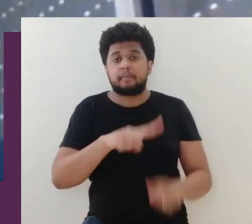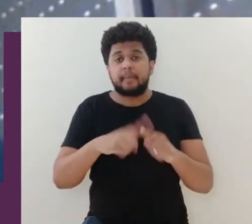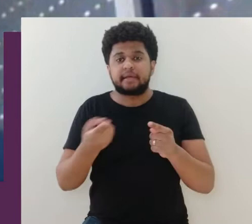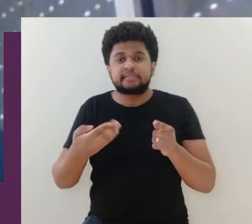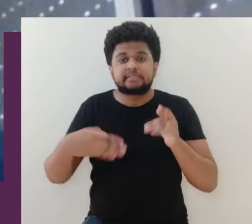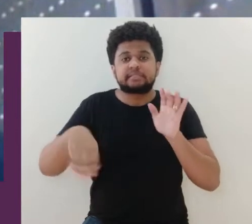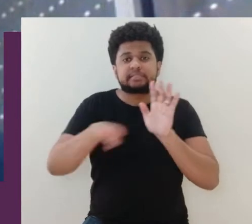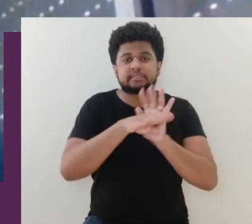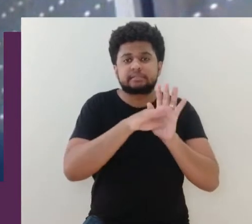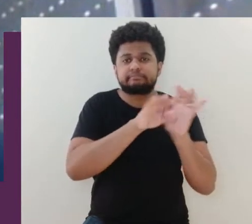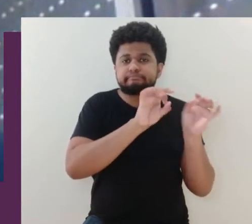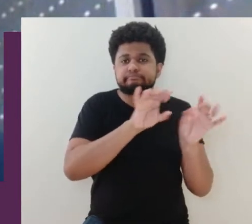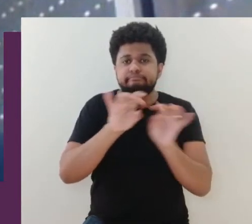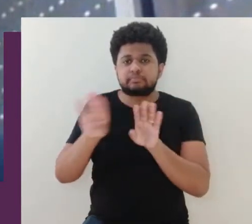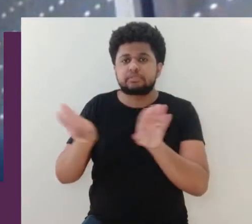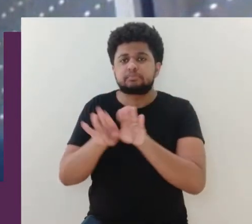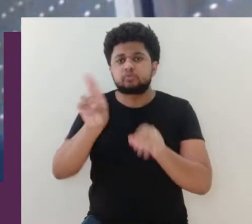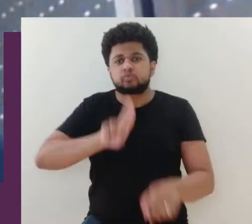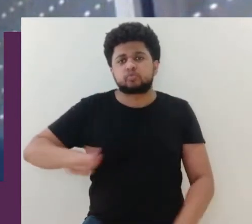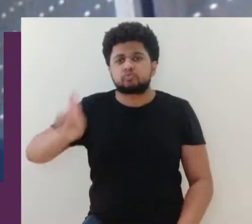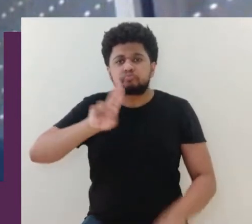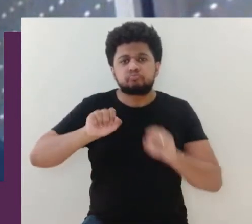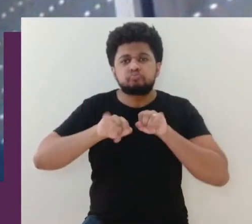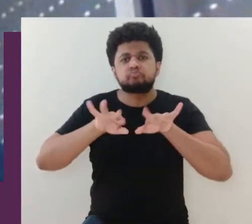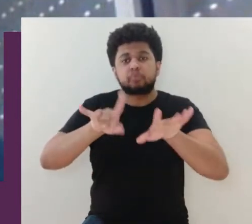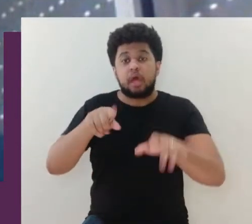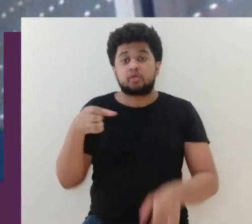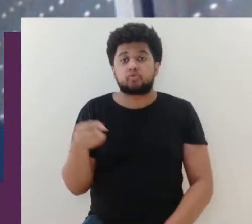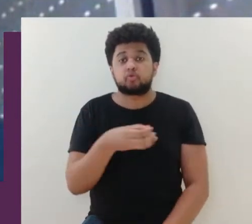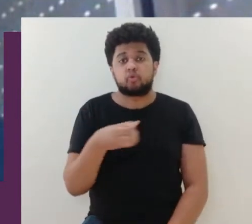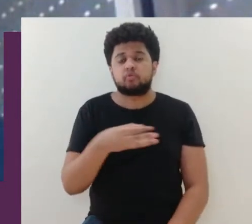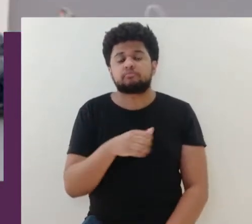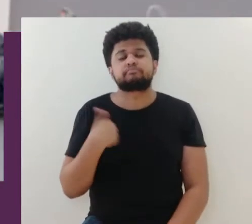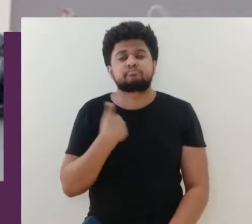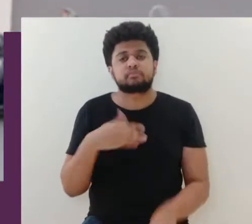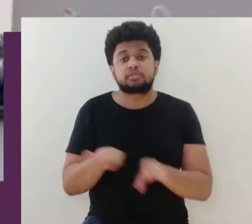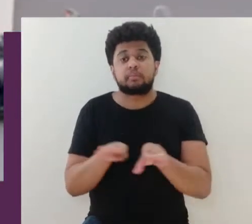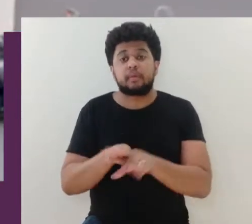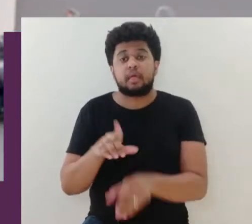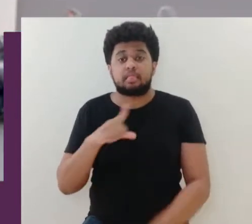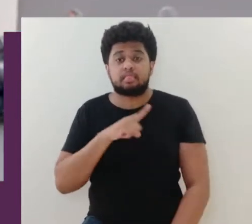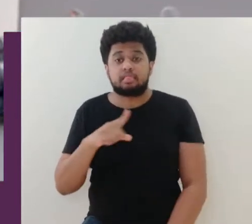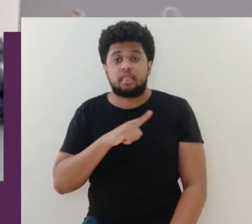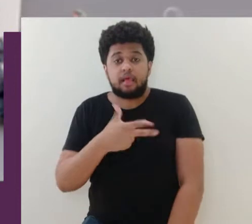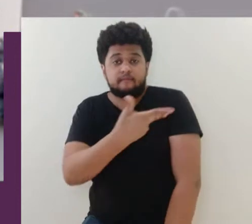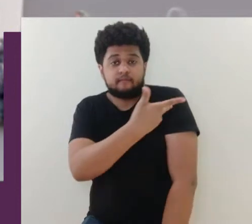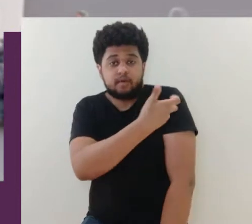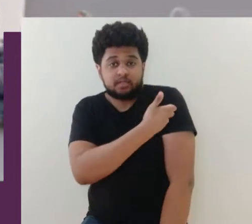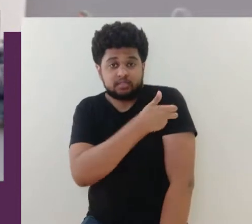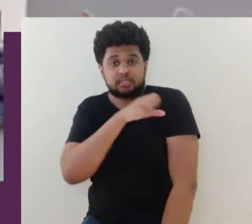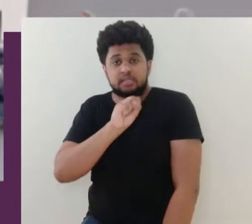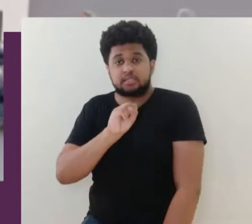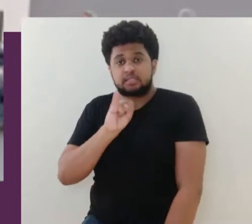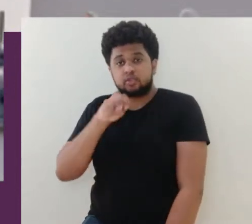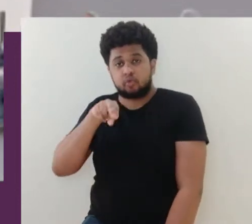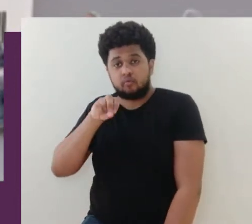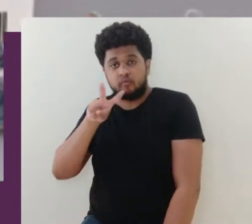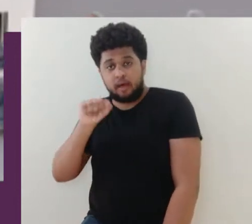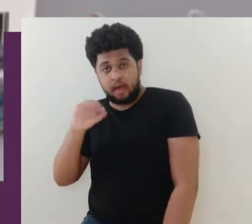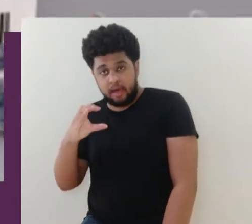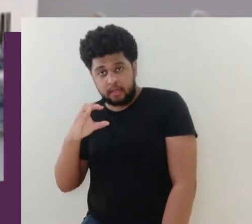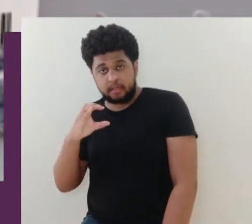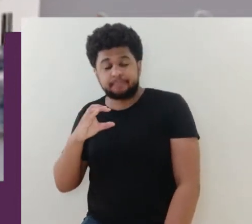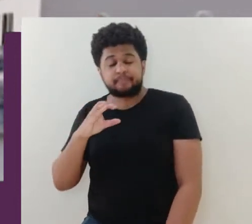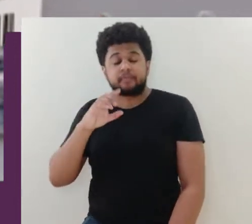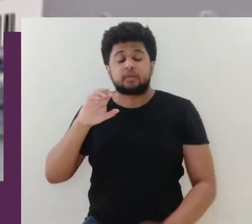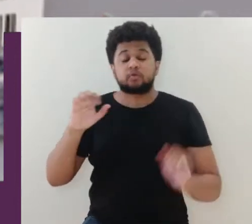mas chegar ao mercado, chegar à utilização em massa também seria algo novo. E nós temos a vacina da Sinovac, do